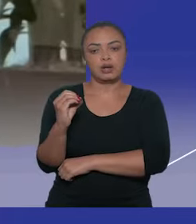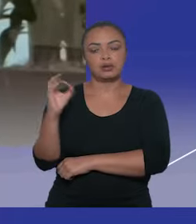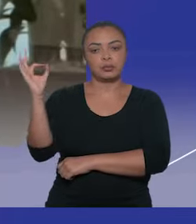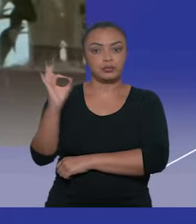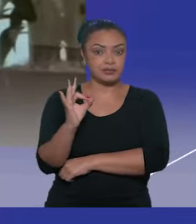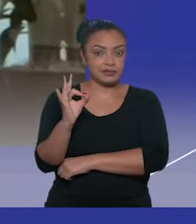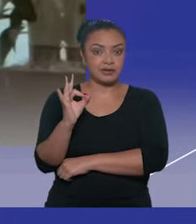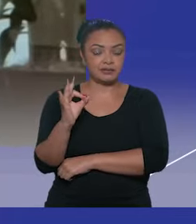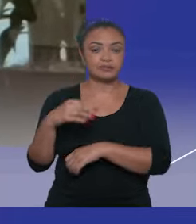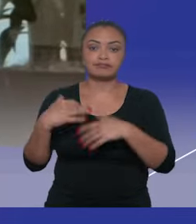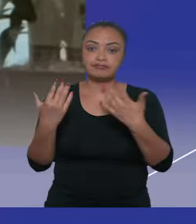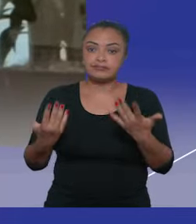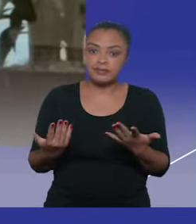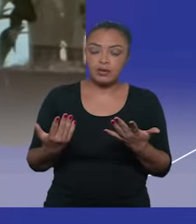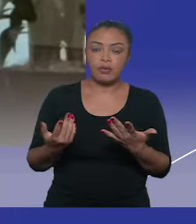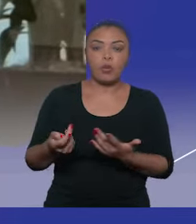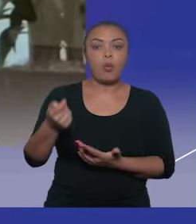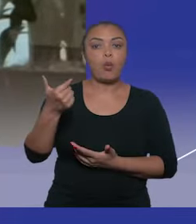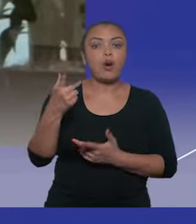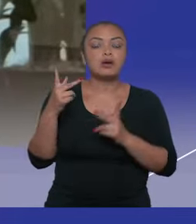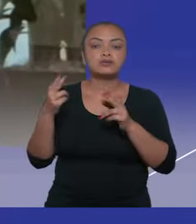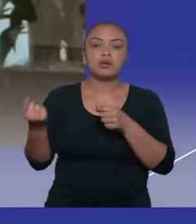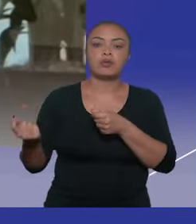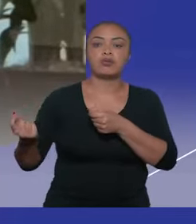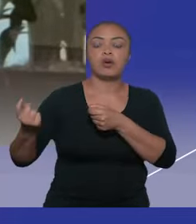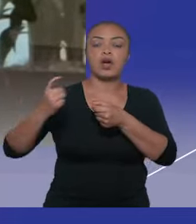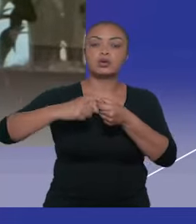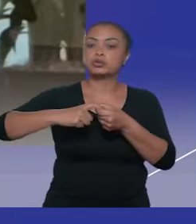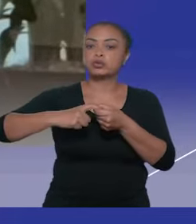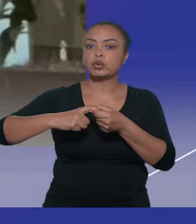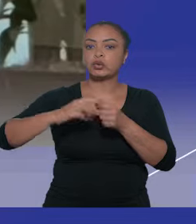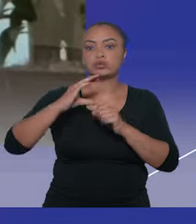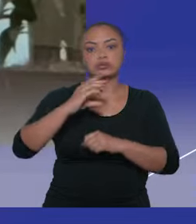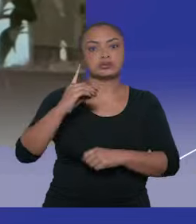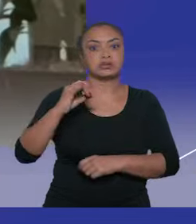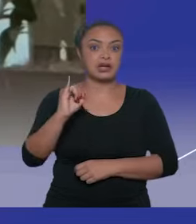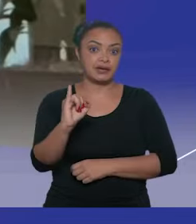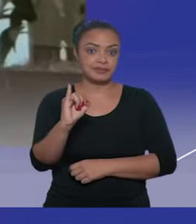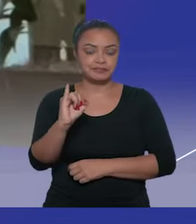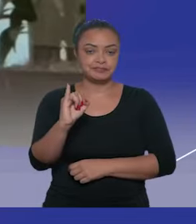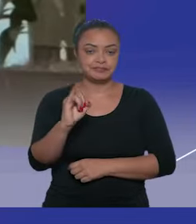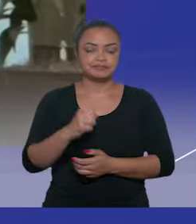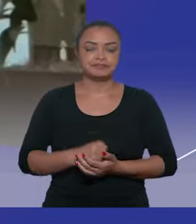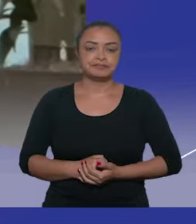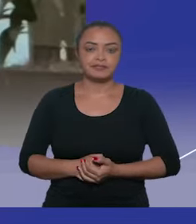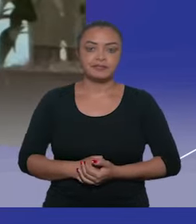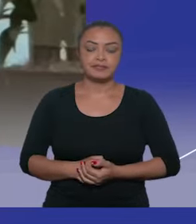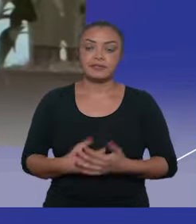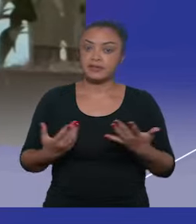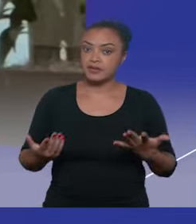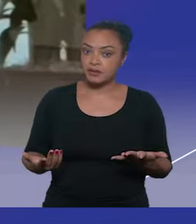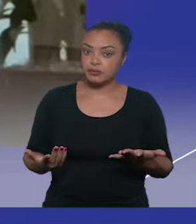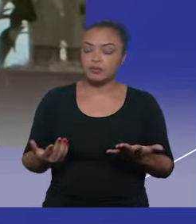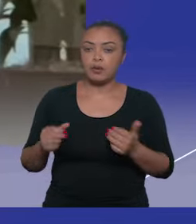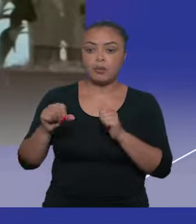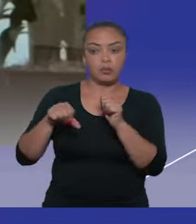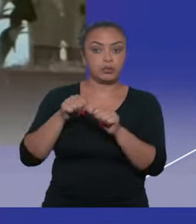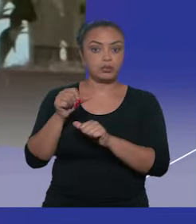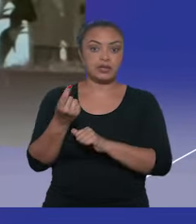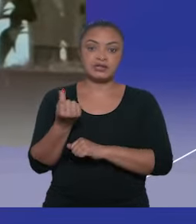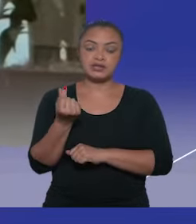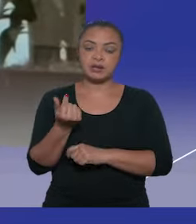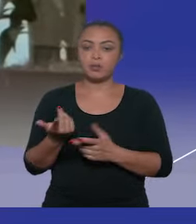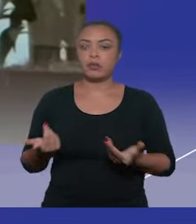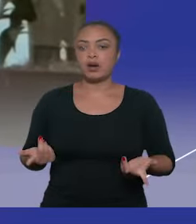uma desvalorização do real ou uma apreciação do dólar de 140% em 10 anos. É quase o mesmo retorno de estar